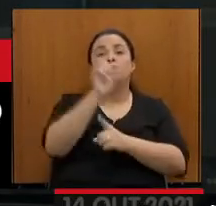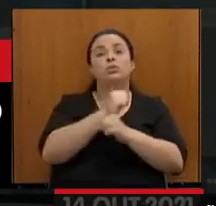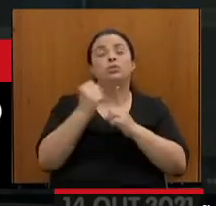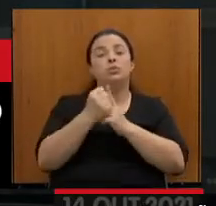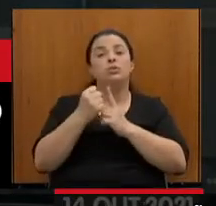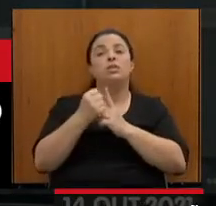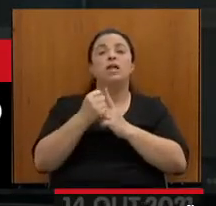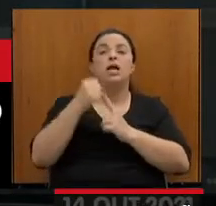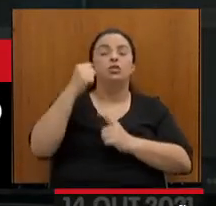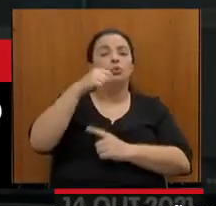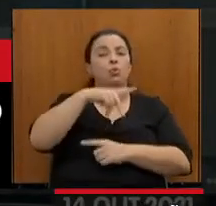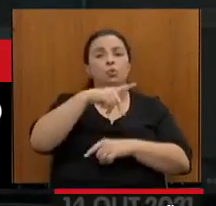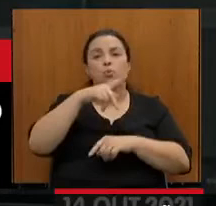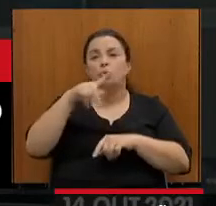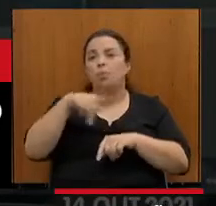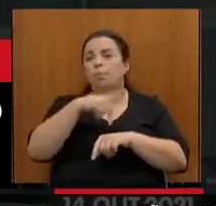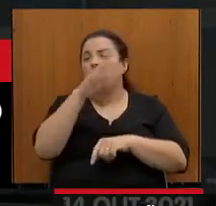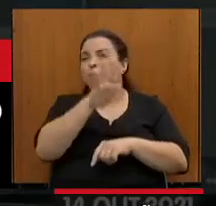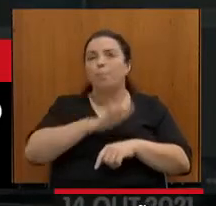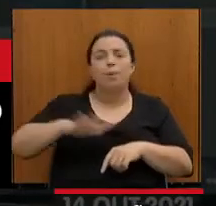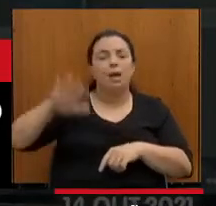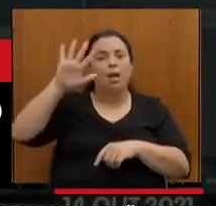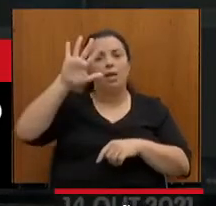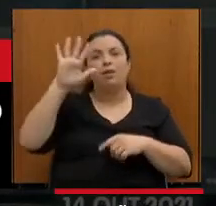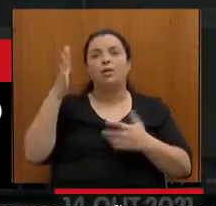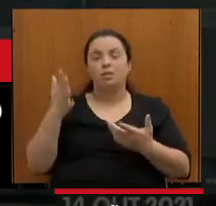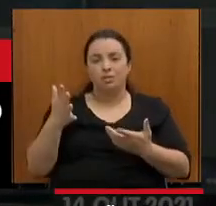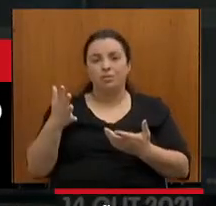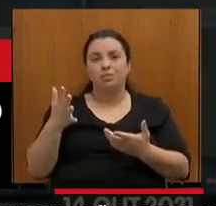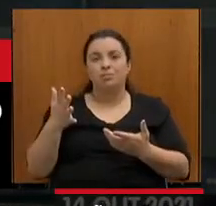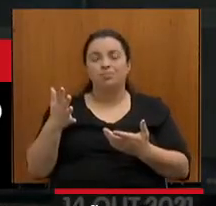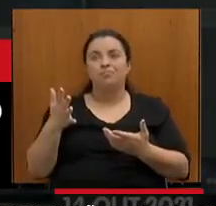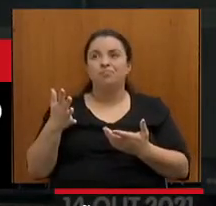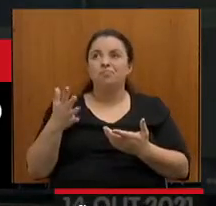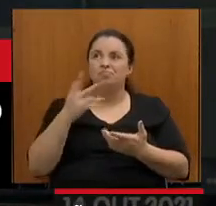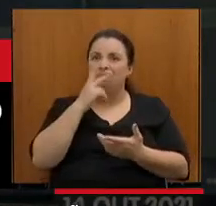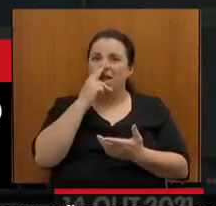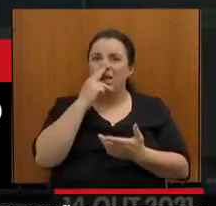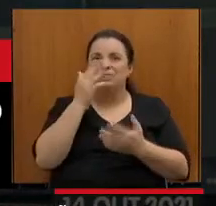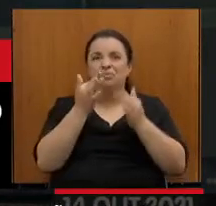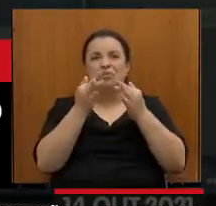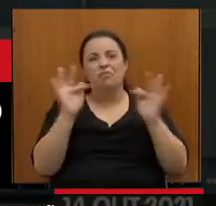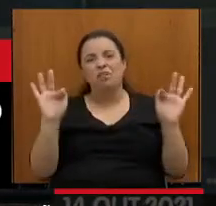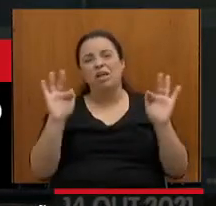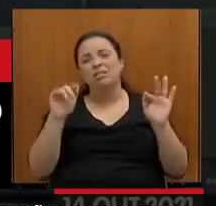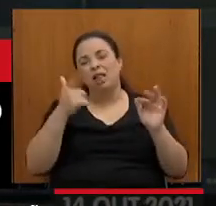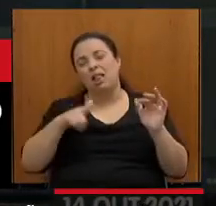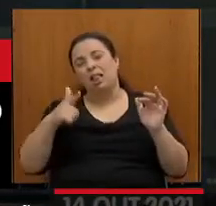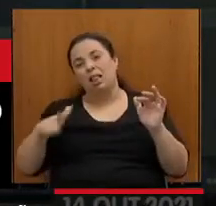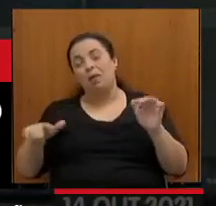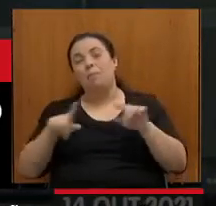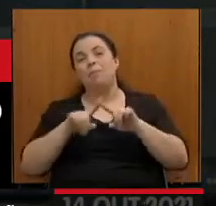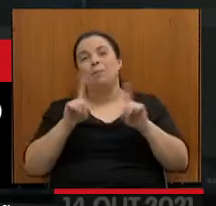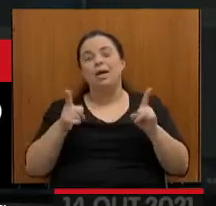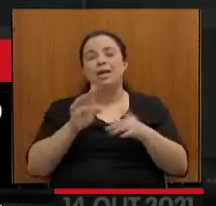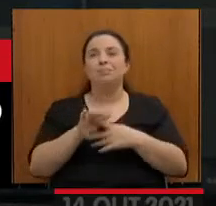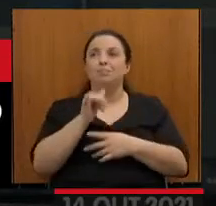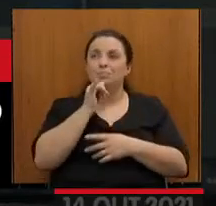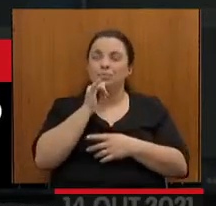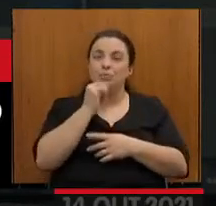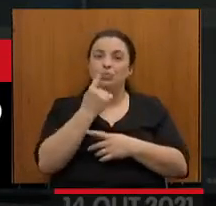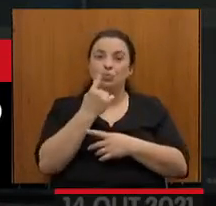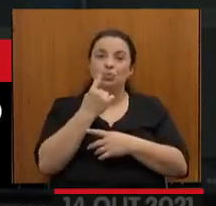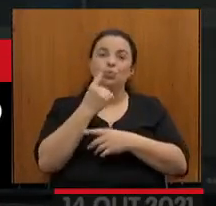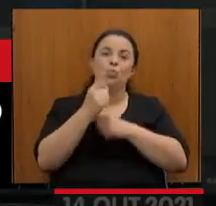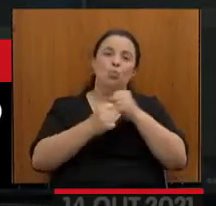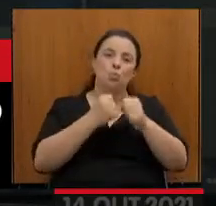desse país. E, embora isso seja meio um clichê, Eu costumo falar que depois de 1 ano e meio de pandemia, em